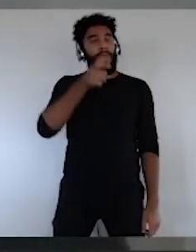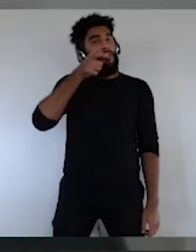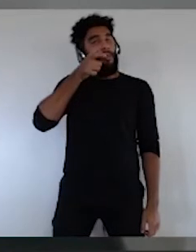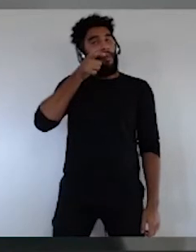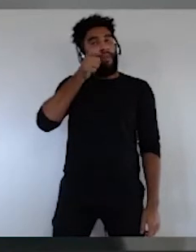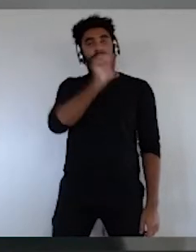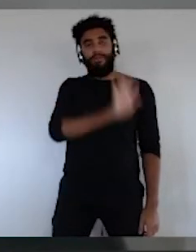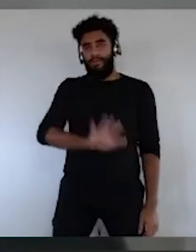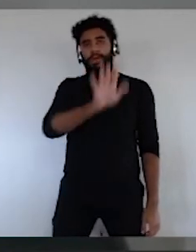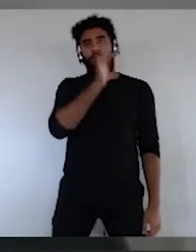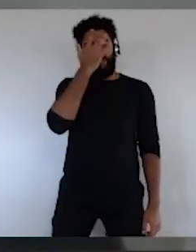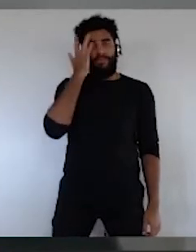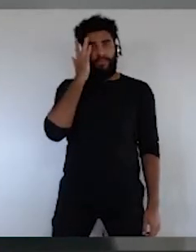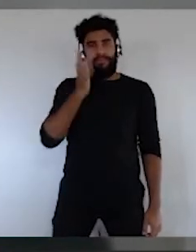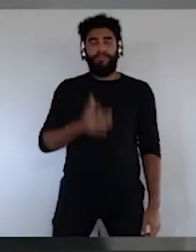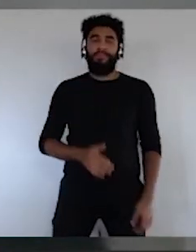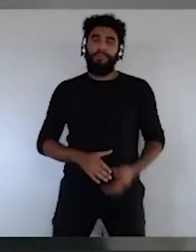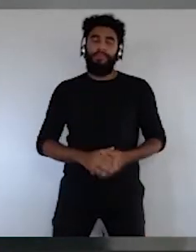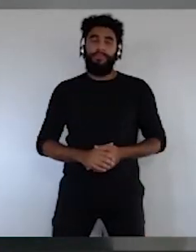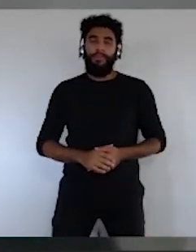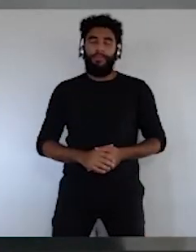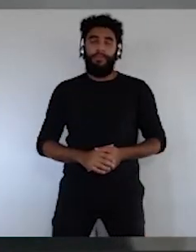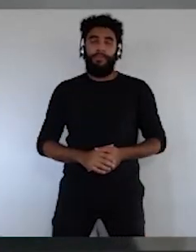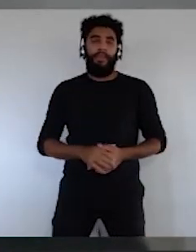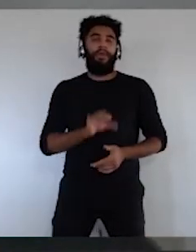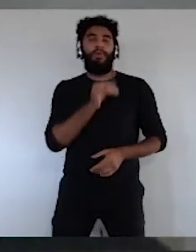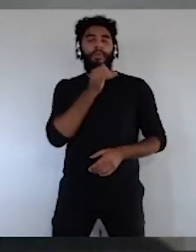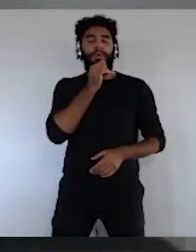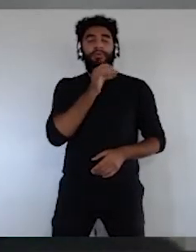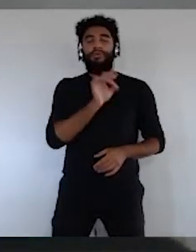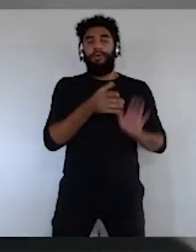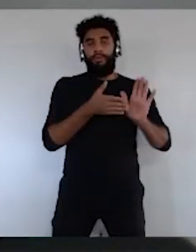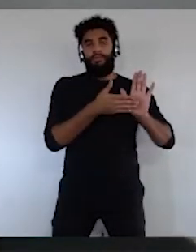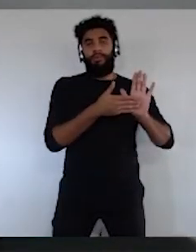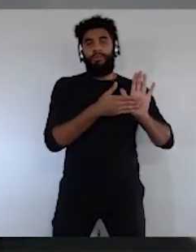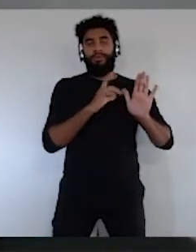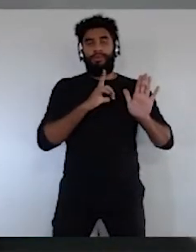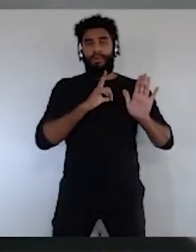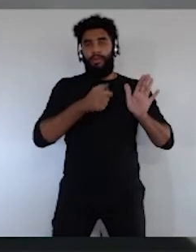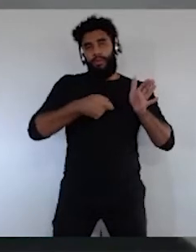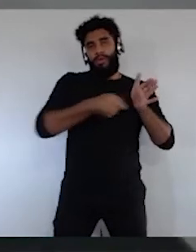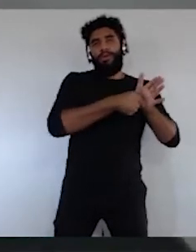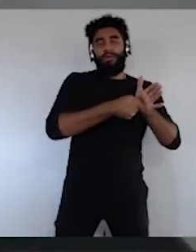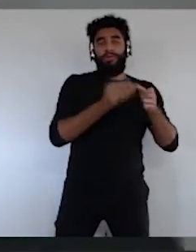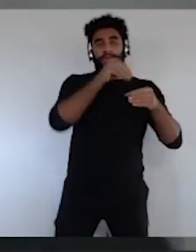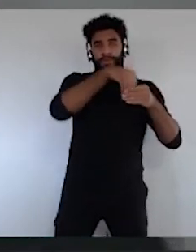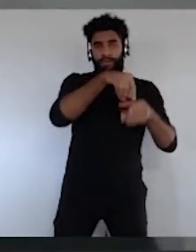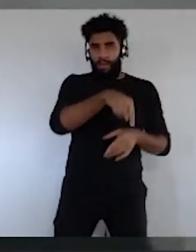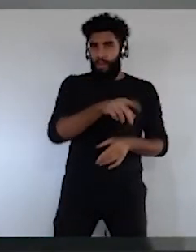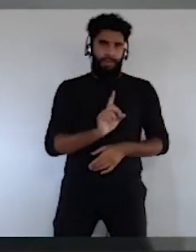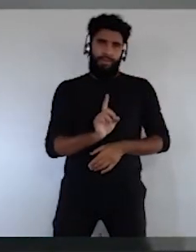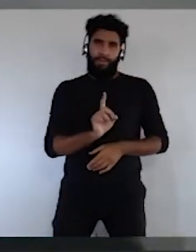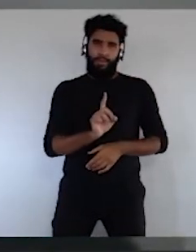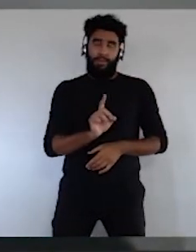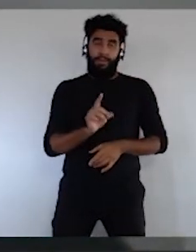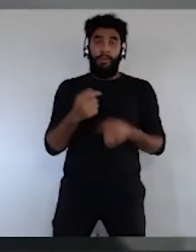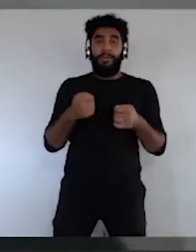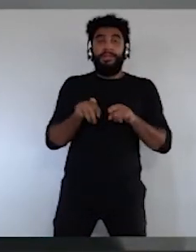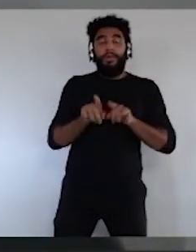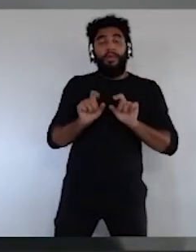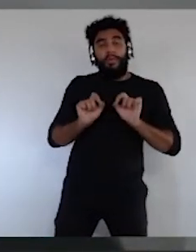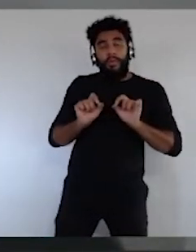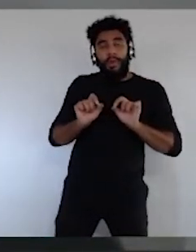assuntos no regimento interno que não estejam com observância das normas de processo civil. É o que